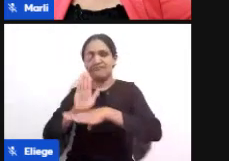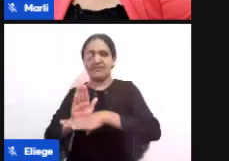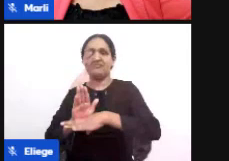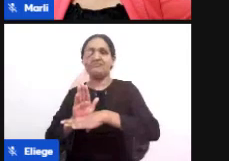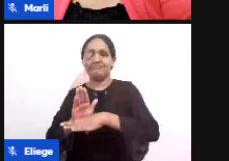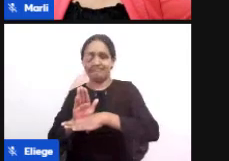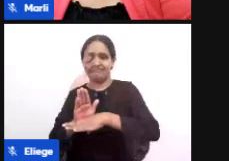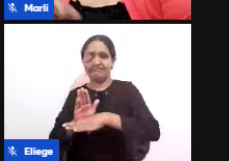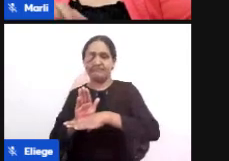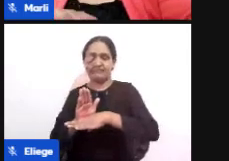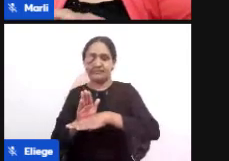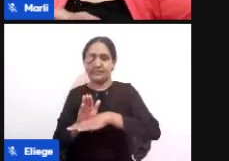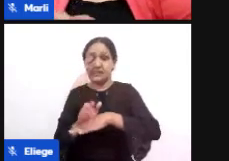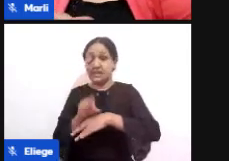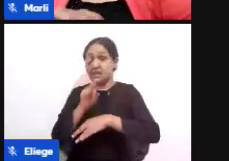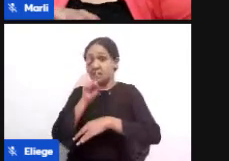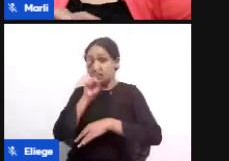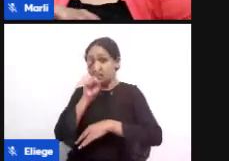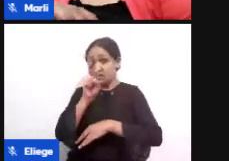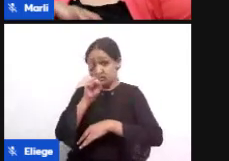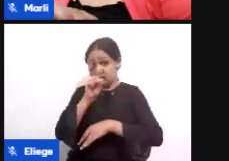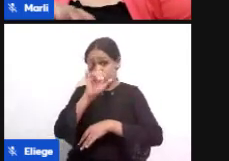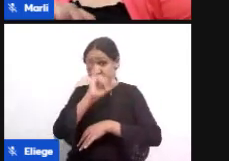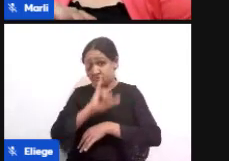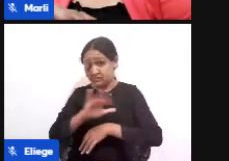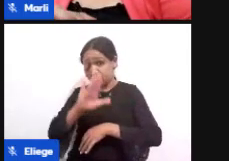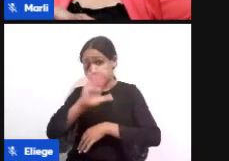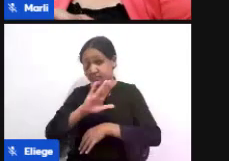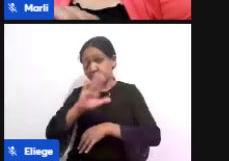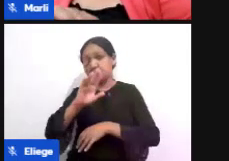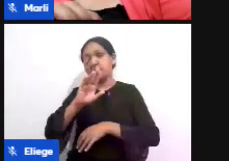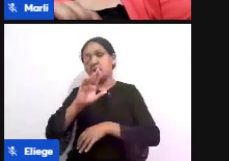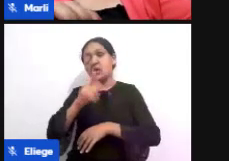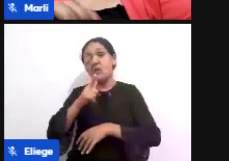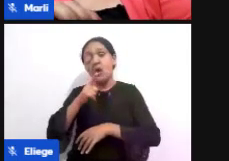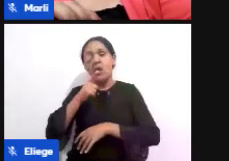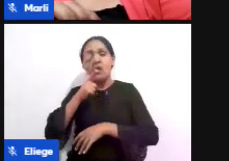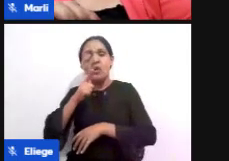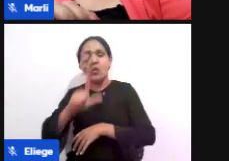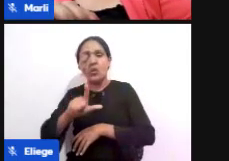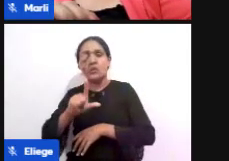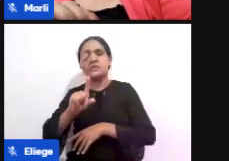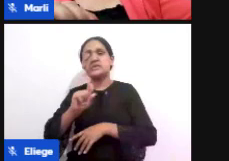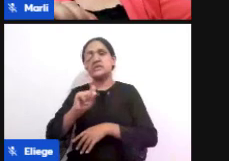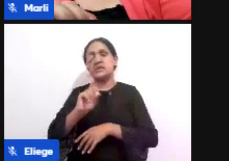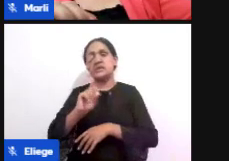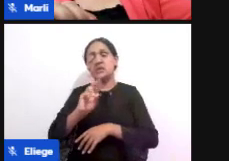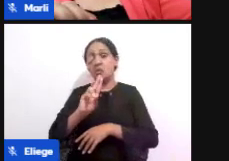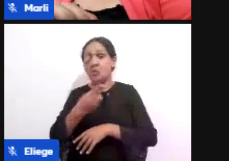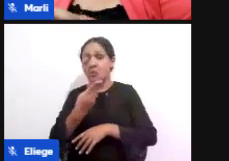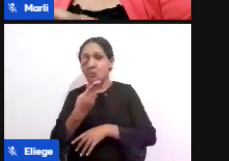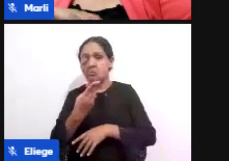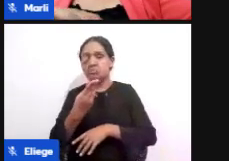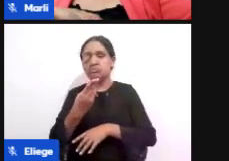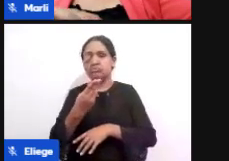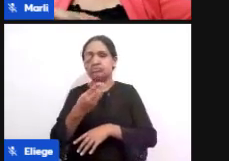daí, ele vai conseguir, ou pelo menos